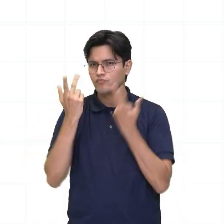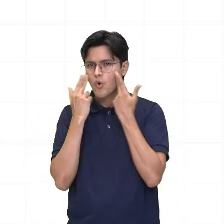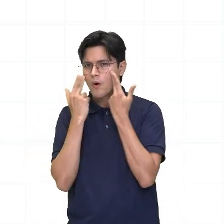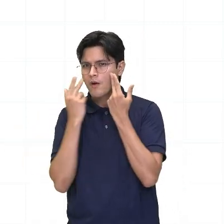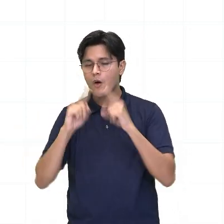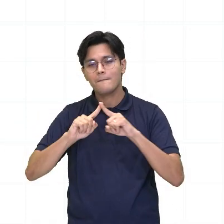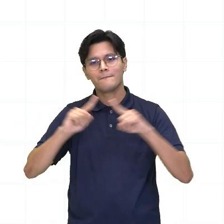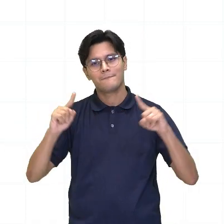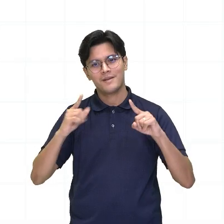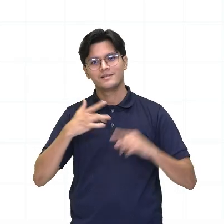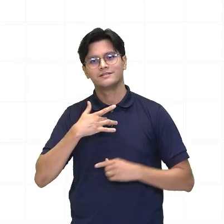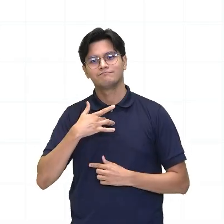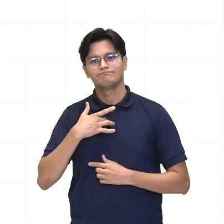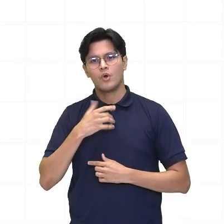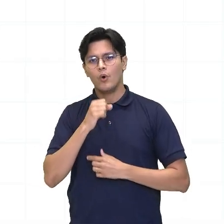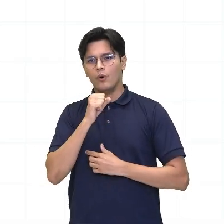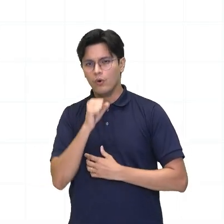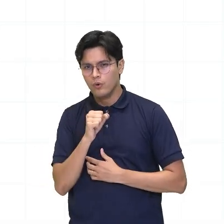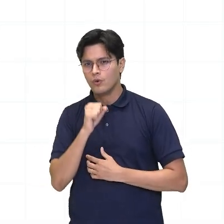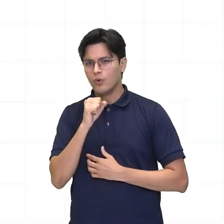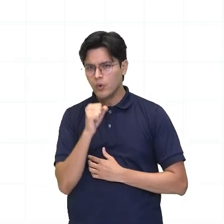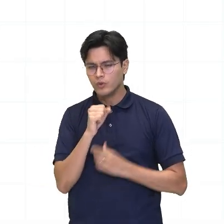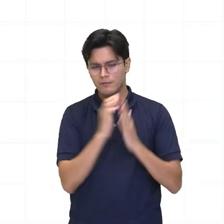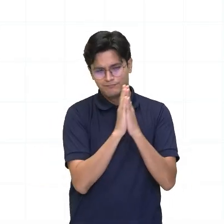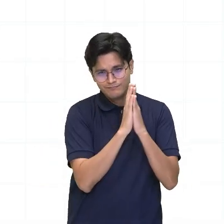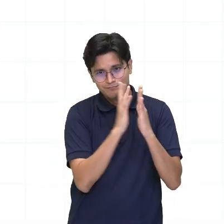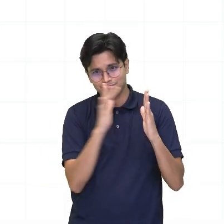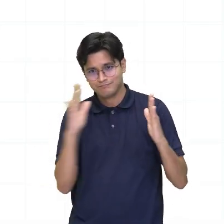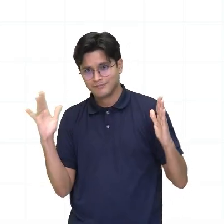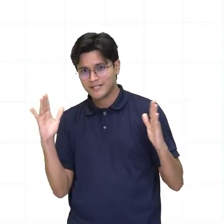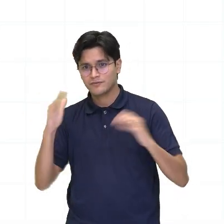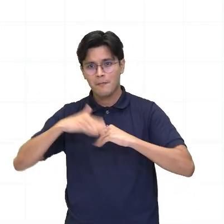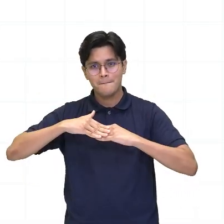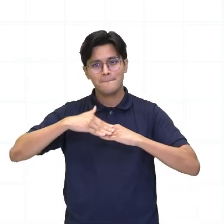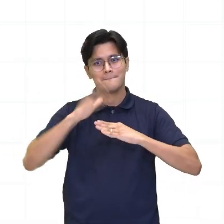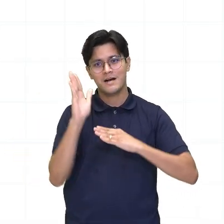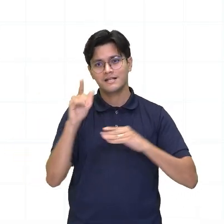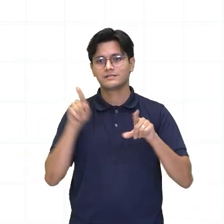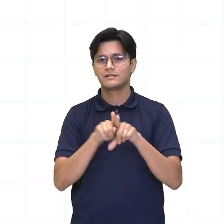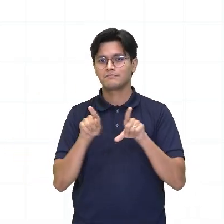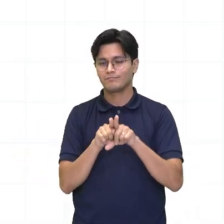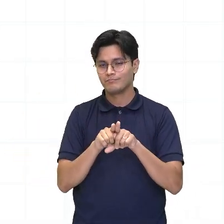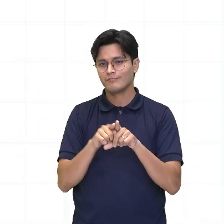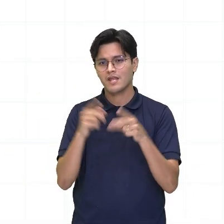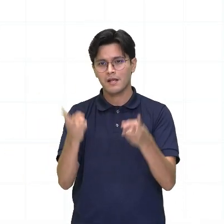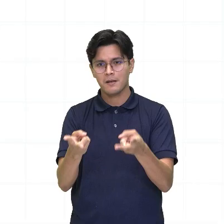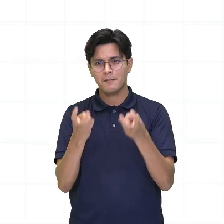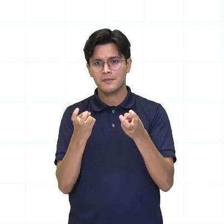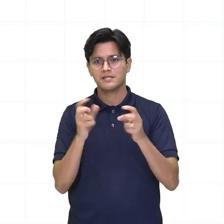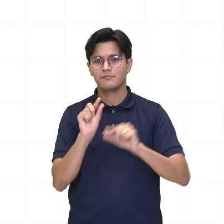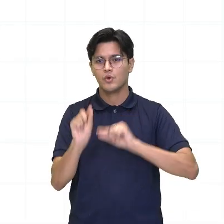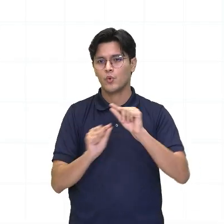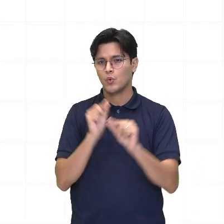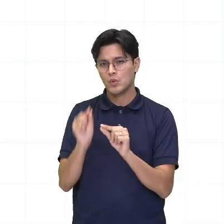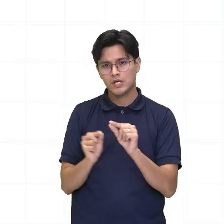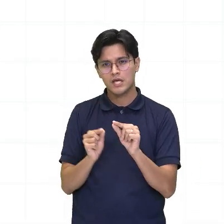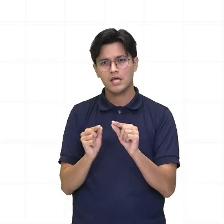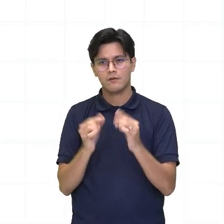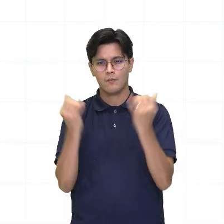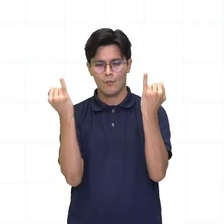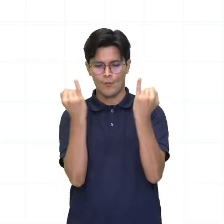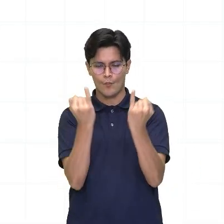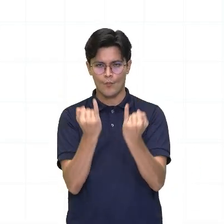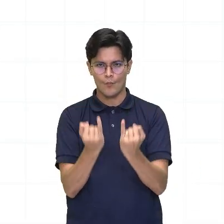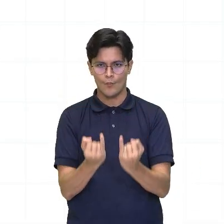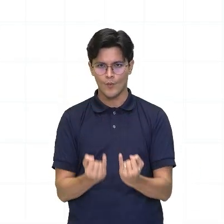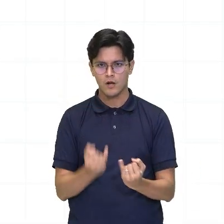E aí a pessoa percebe também uma perca de peso repentina. Então, se você tiver alguns desses sintomas, precisa procurar